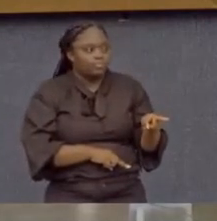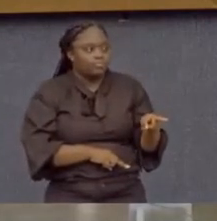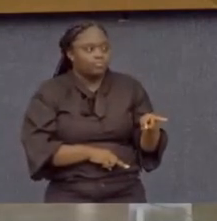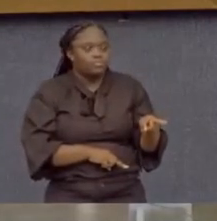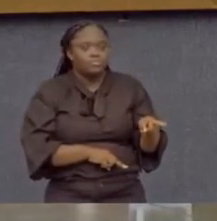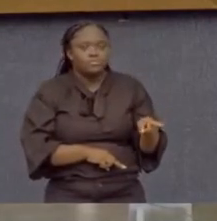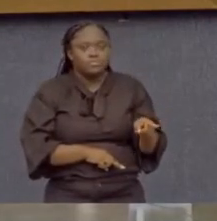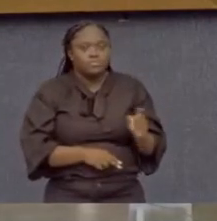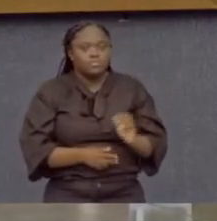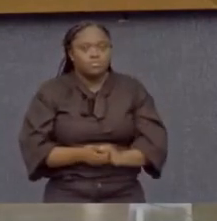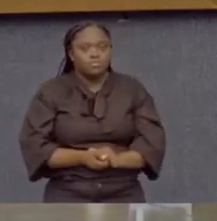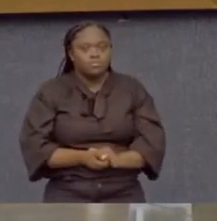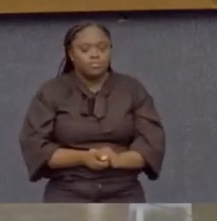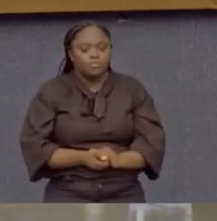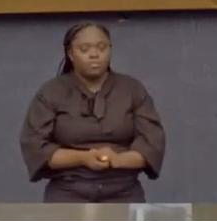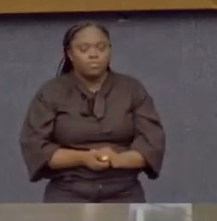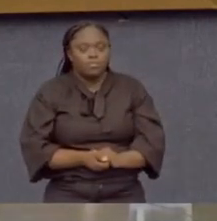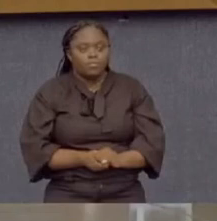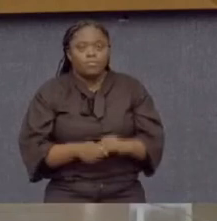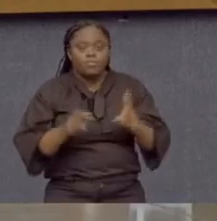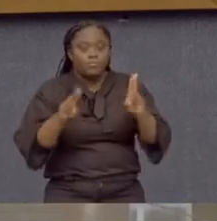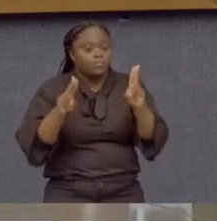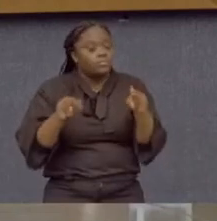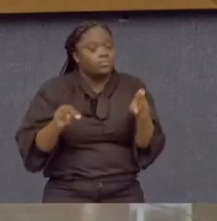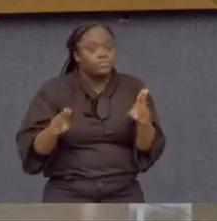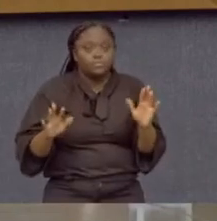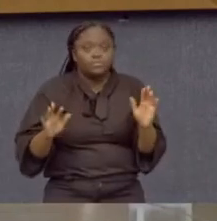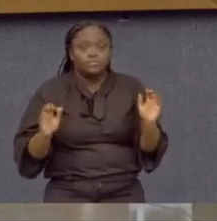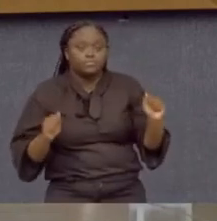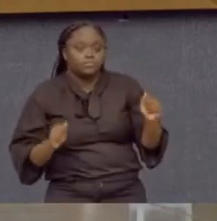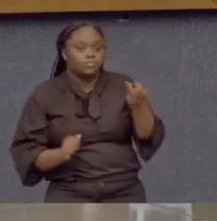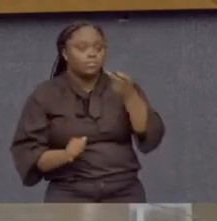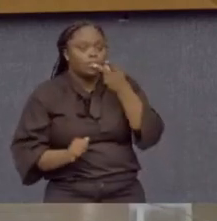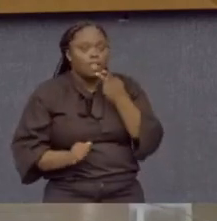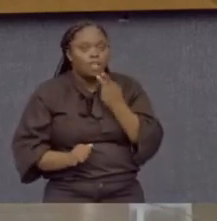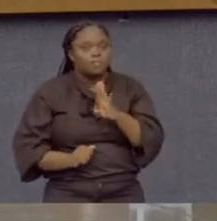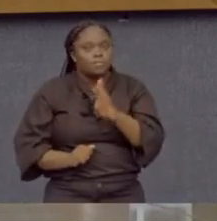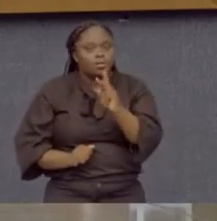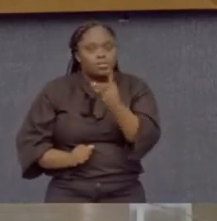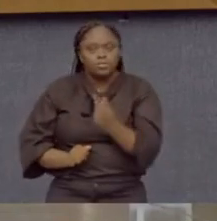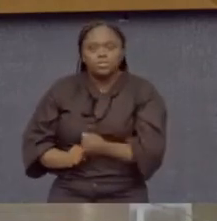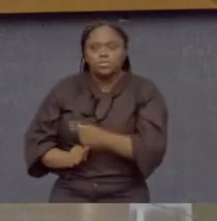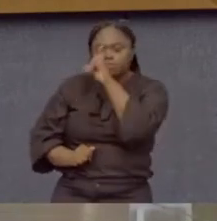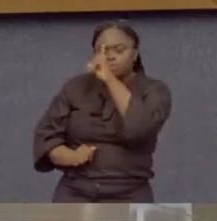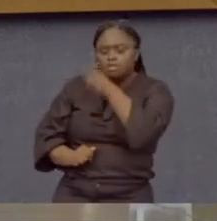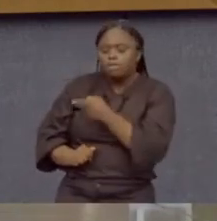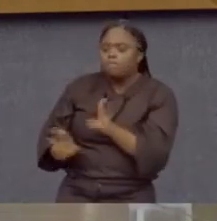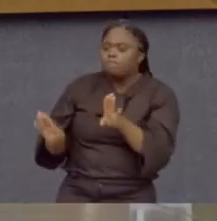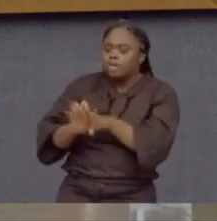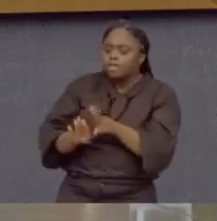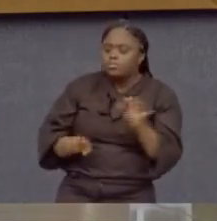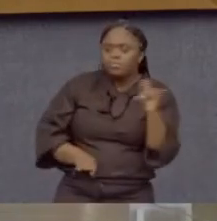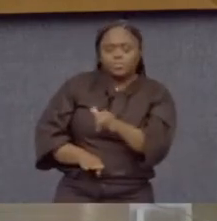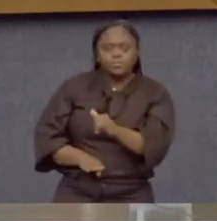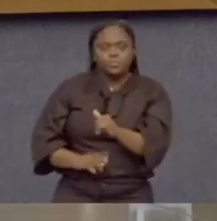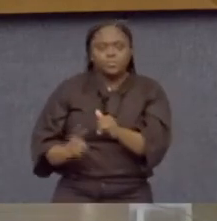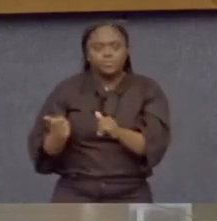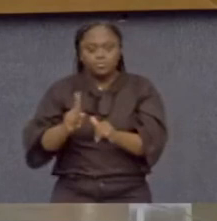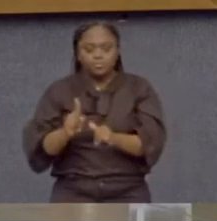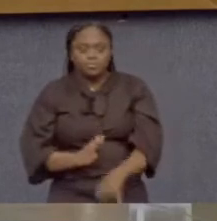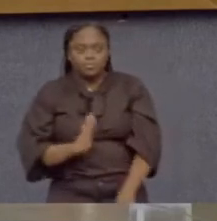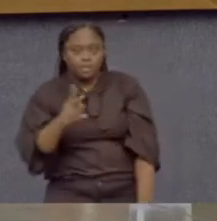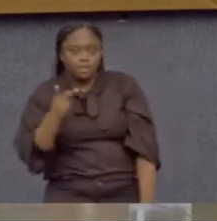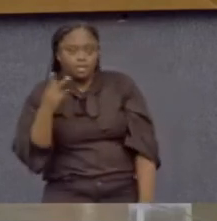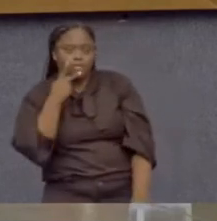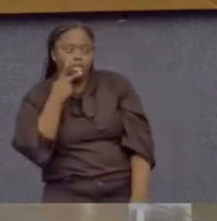do aeroporto de Belo Horizonte. Em momento nenhum, Belo Horizonte foi lá e bateu assim: fecha o aeroporto. Belo Horizonte disse o